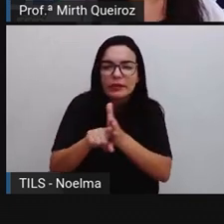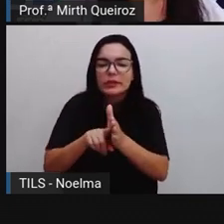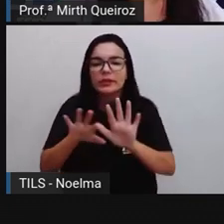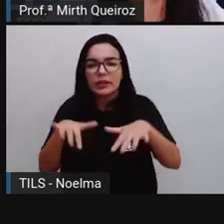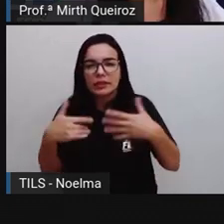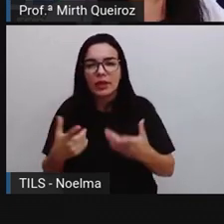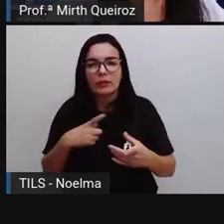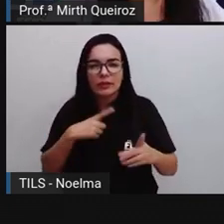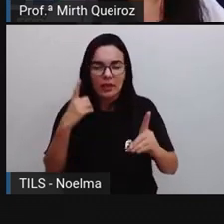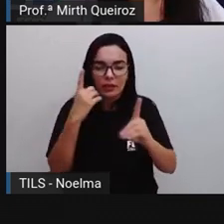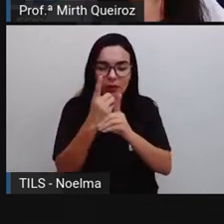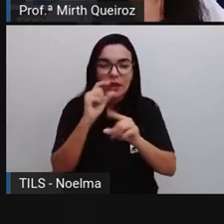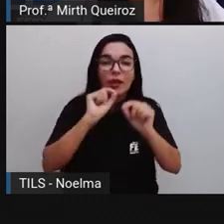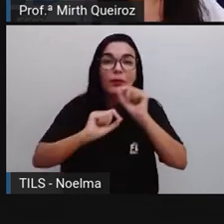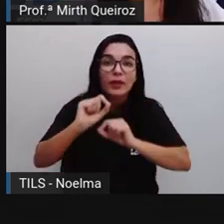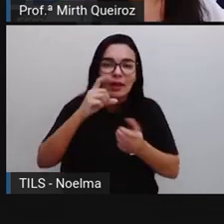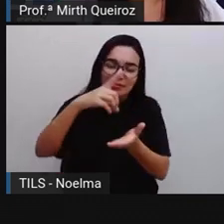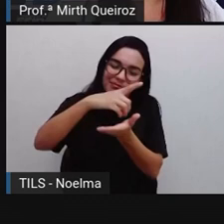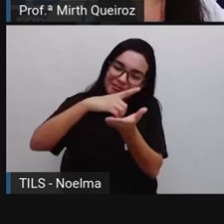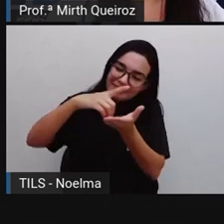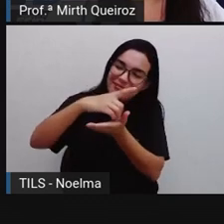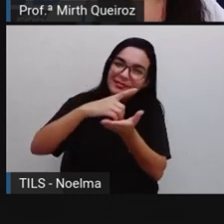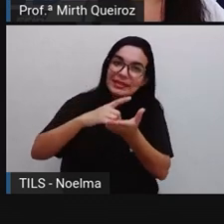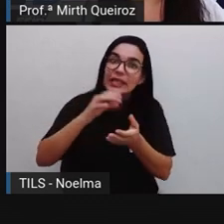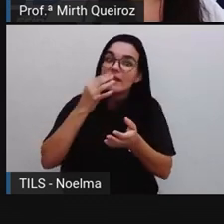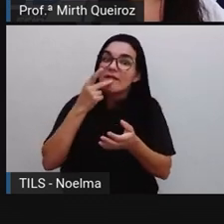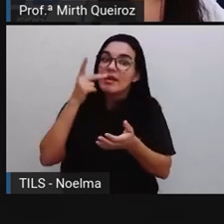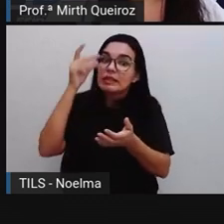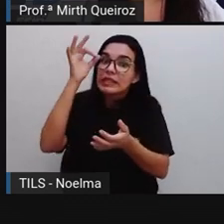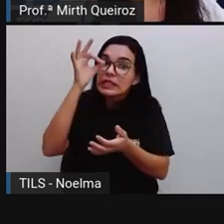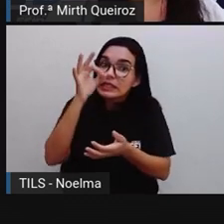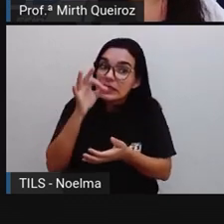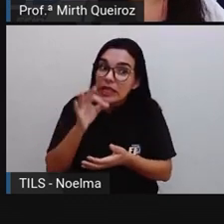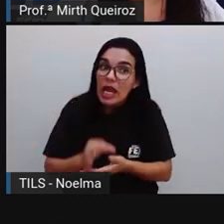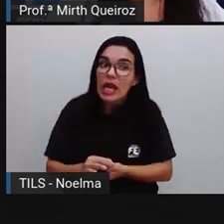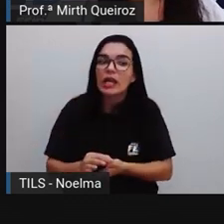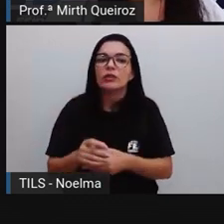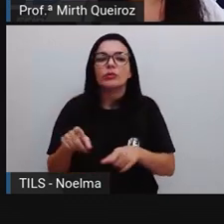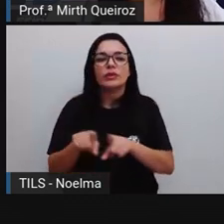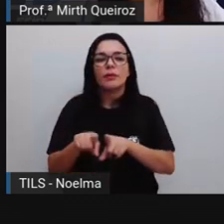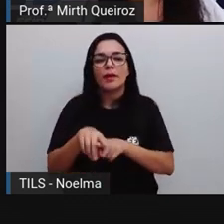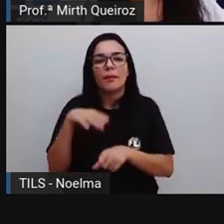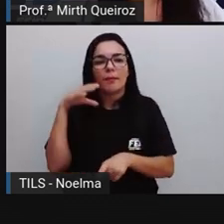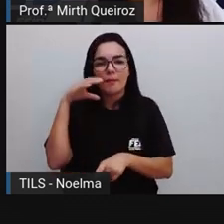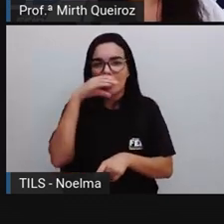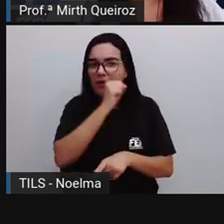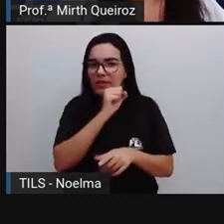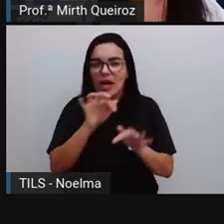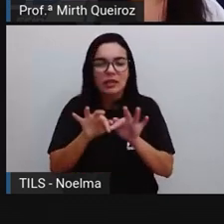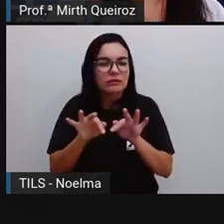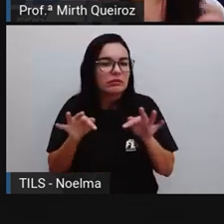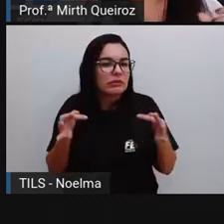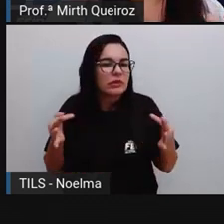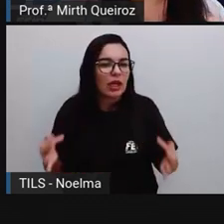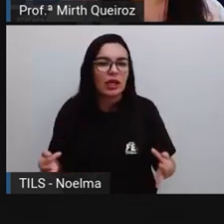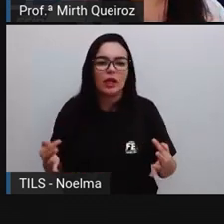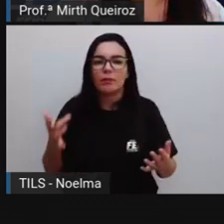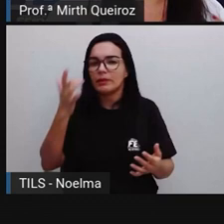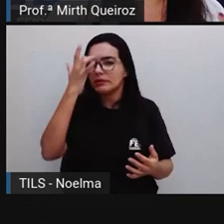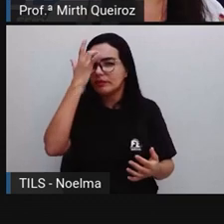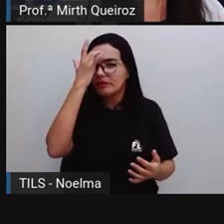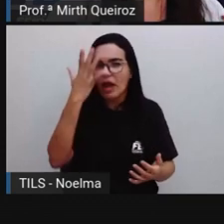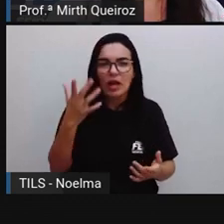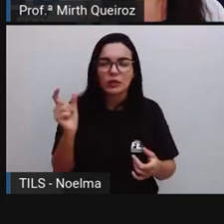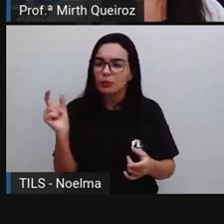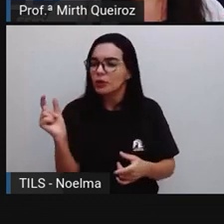de forma que há uma precisão nesse tipo de escrito, uma brevidade, né? Bem simples, é bem pequenininho